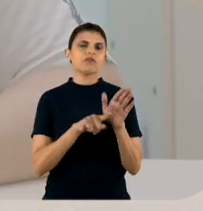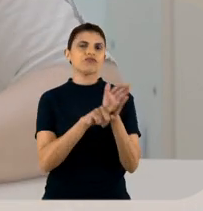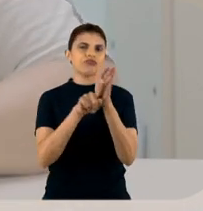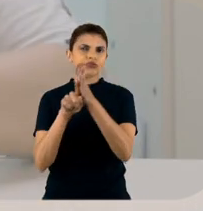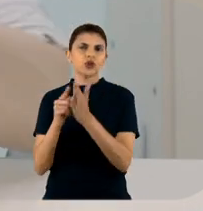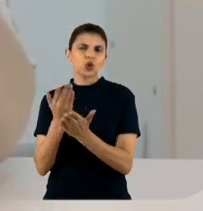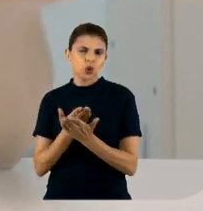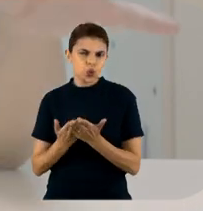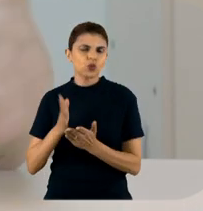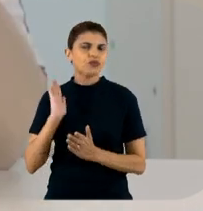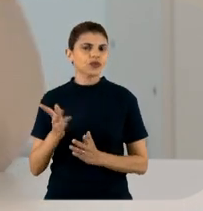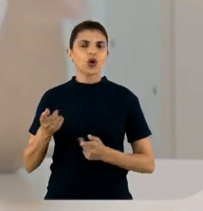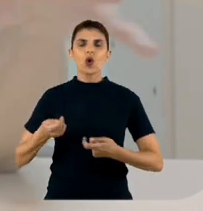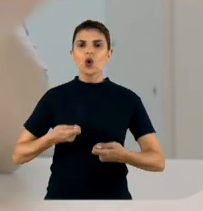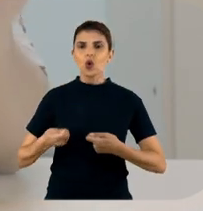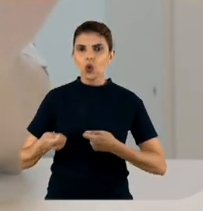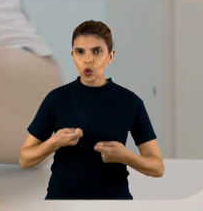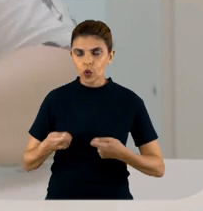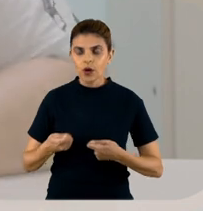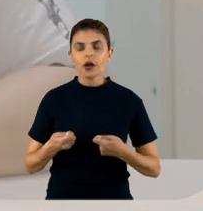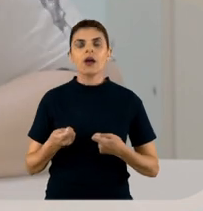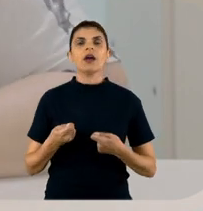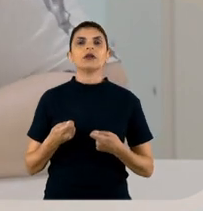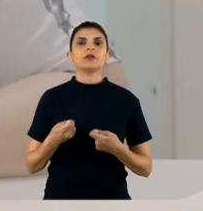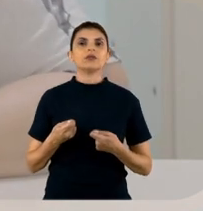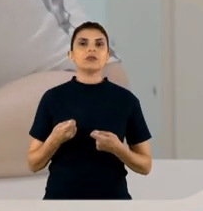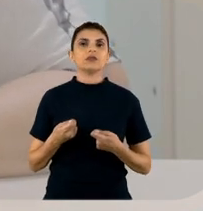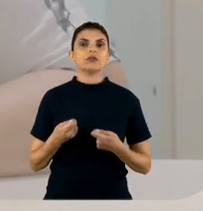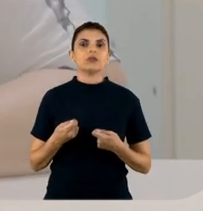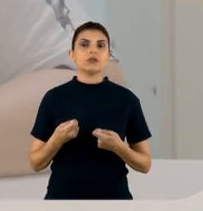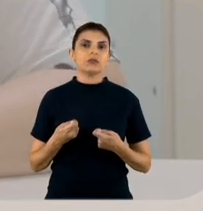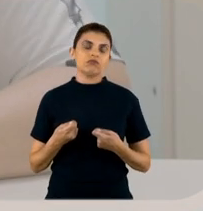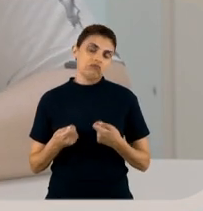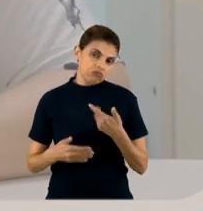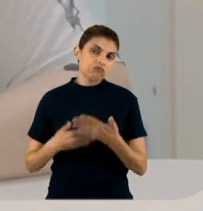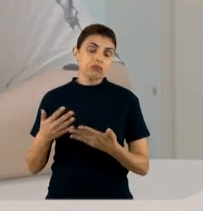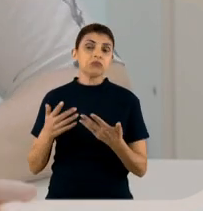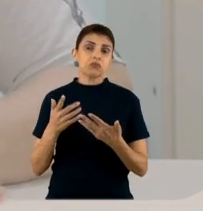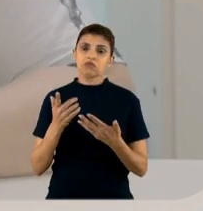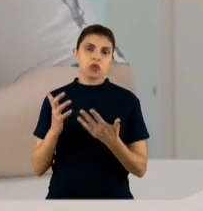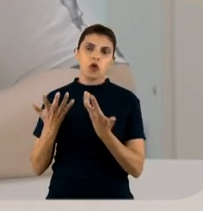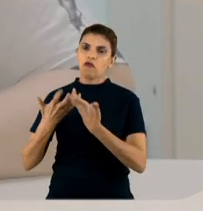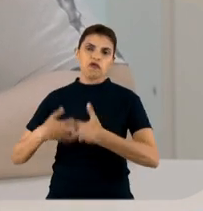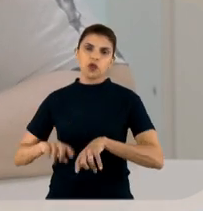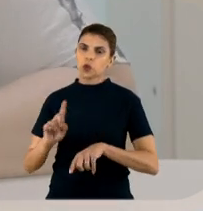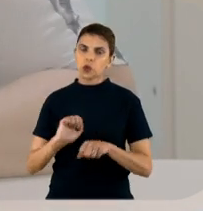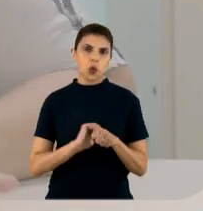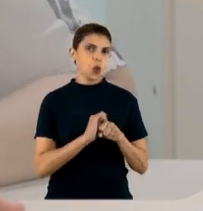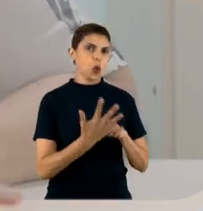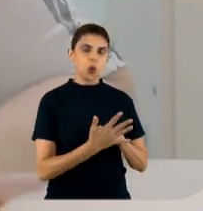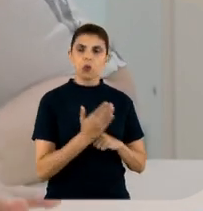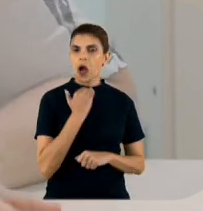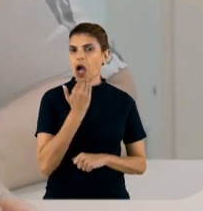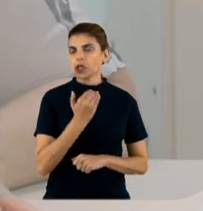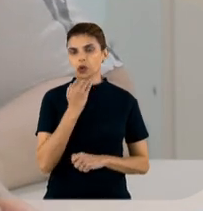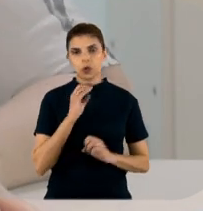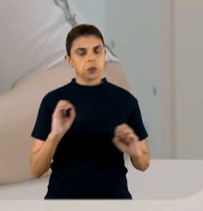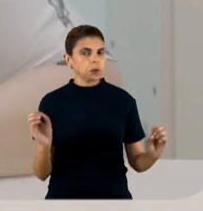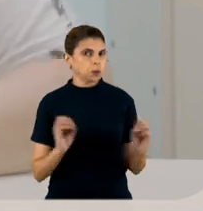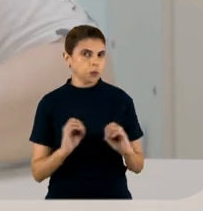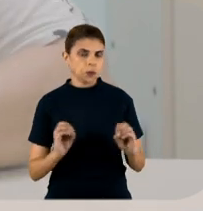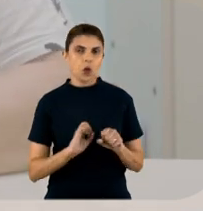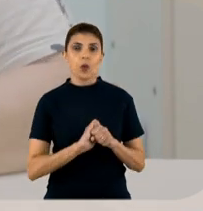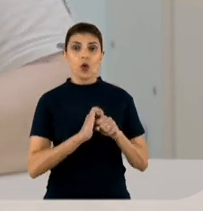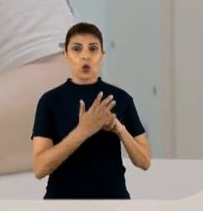não um estudo controlado eh e dizendo que não funcionou que não adiantou